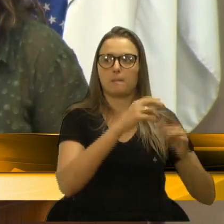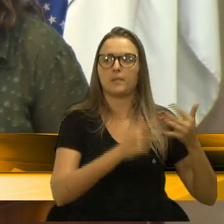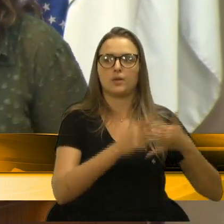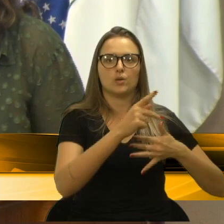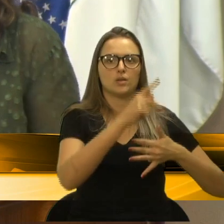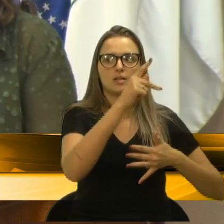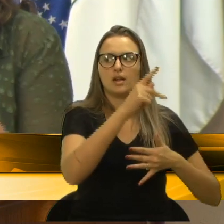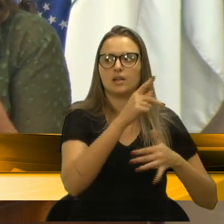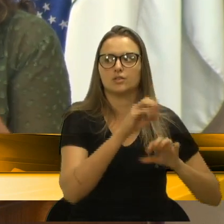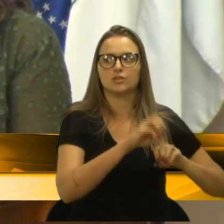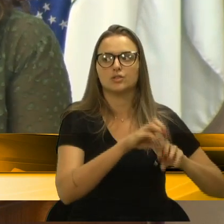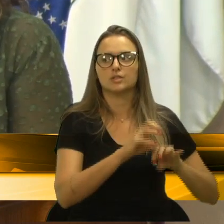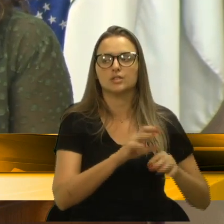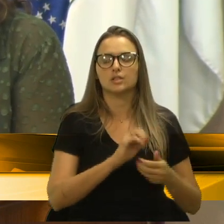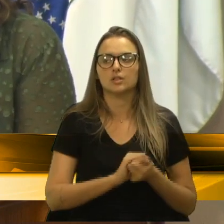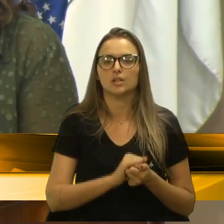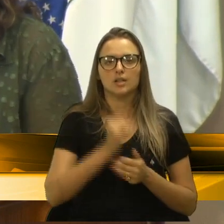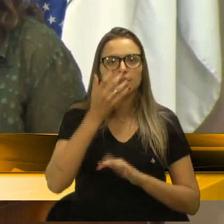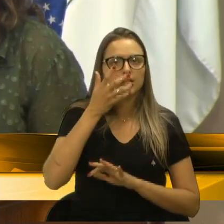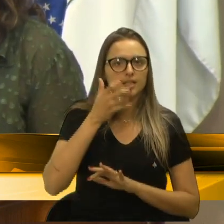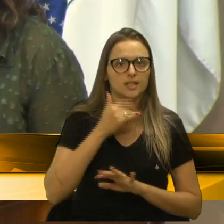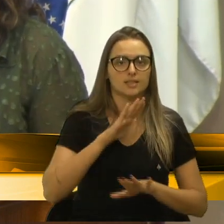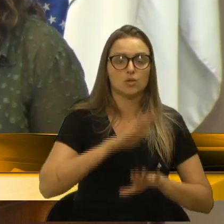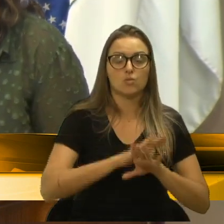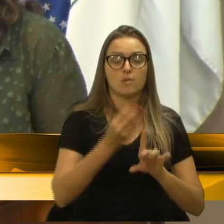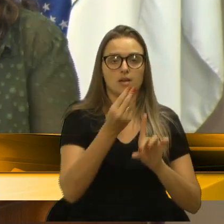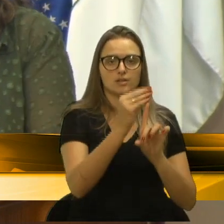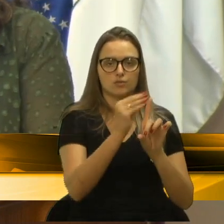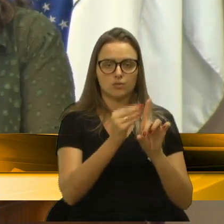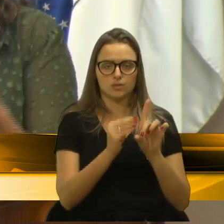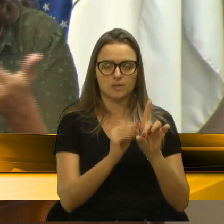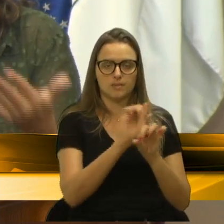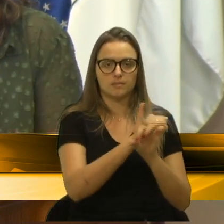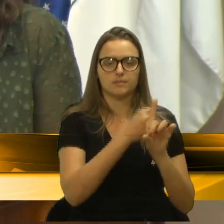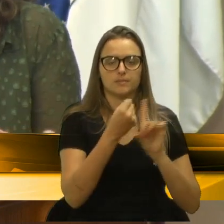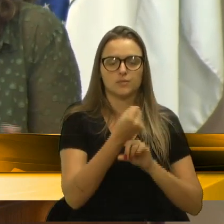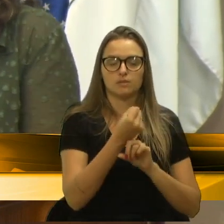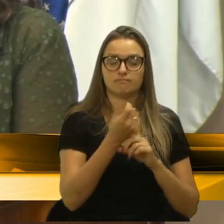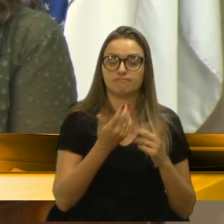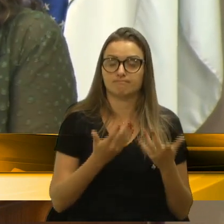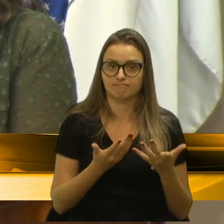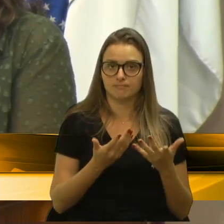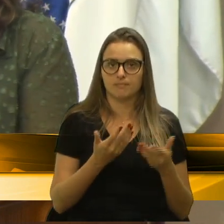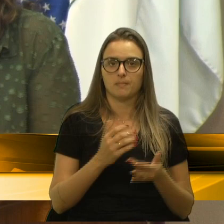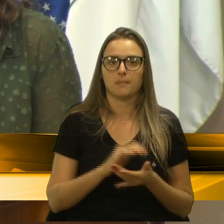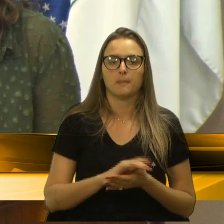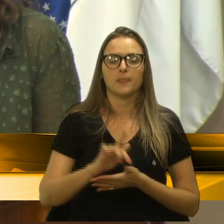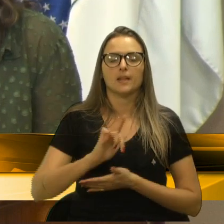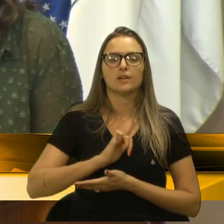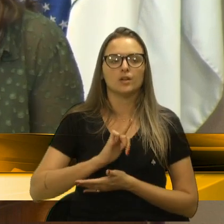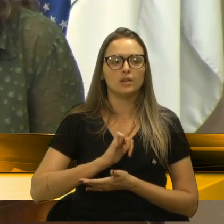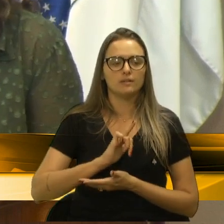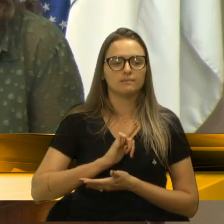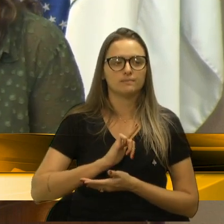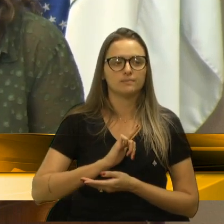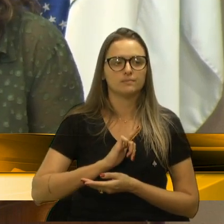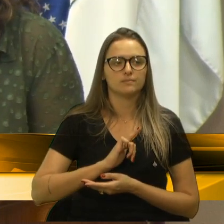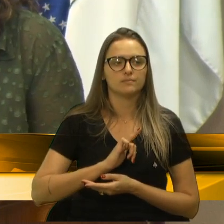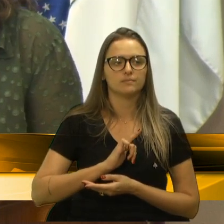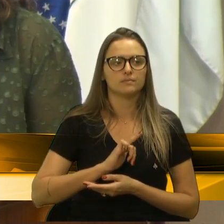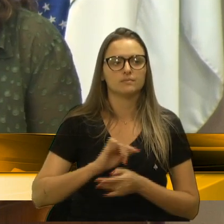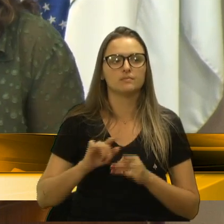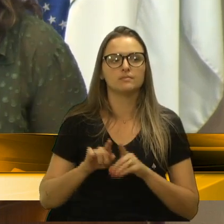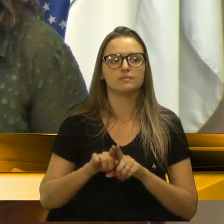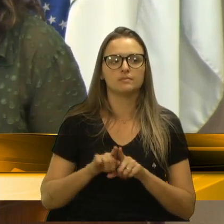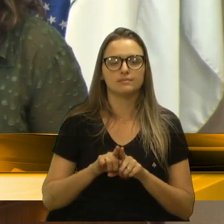infantil. São as crianças com mais vulnerabilidade social, e aí vão se alimentar de uma forma não saudável.